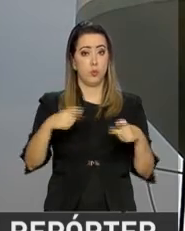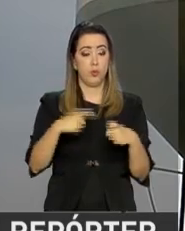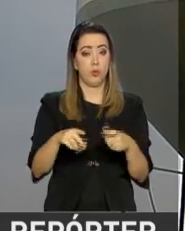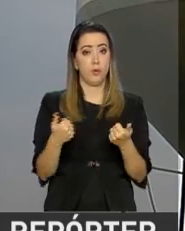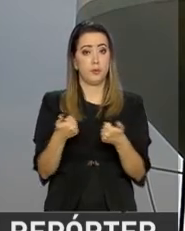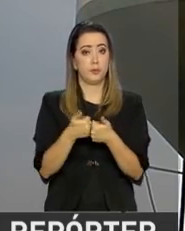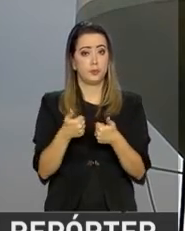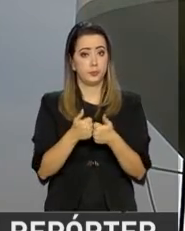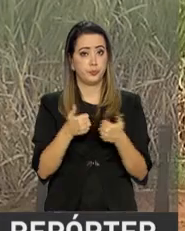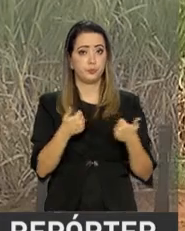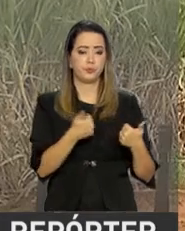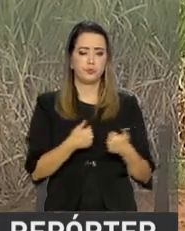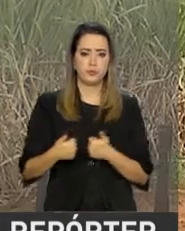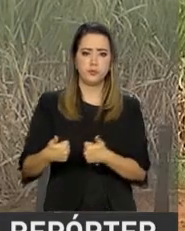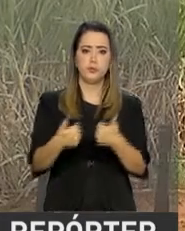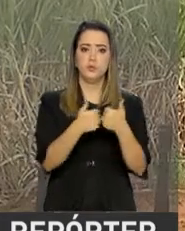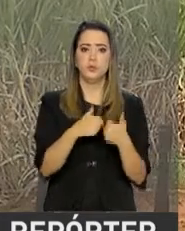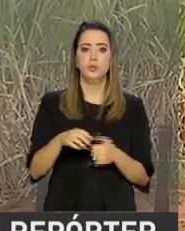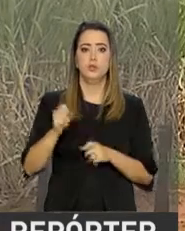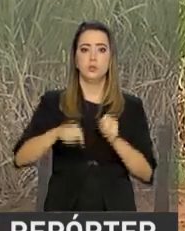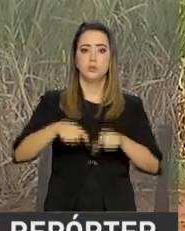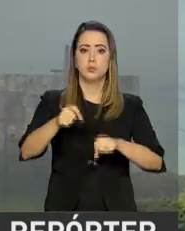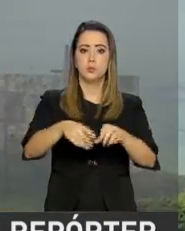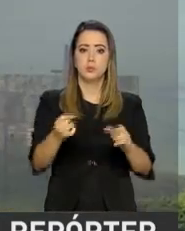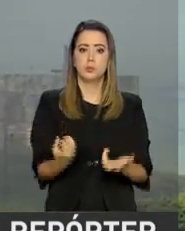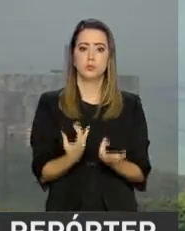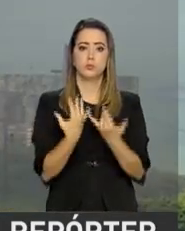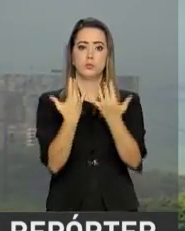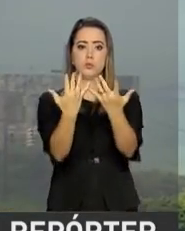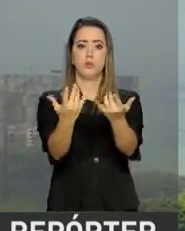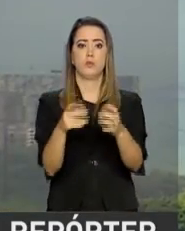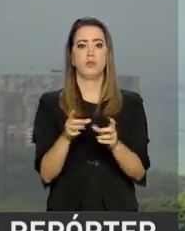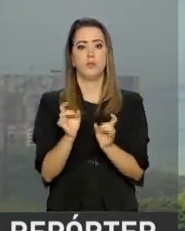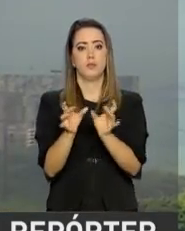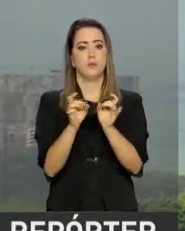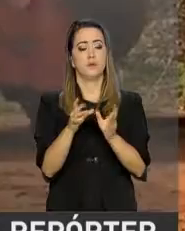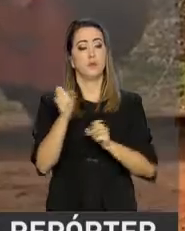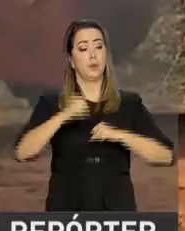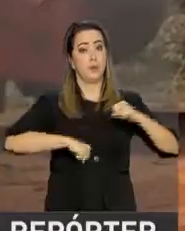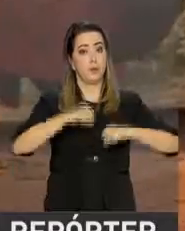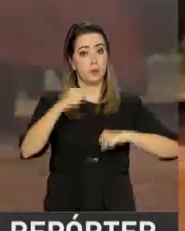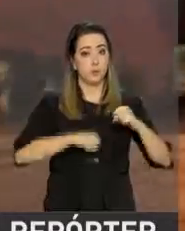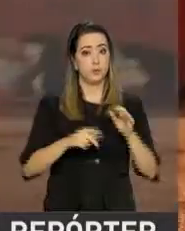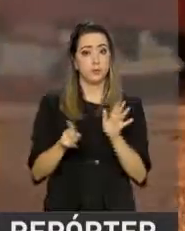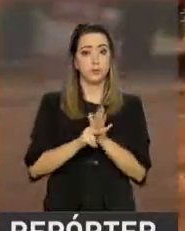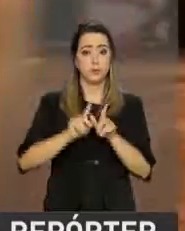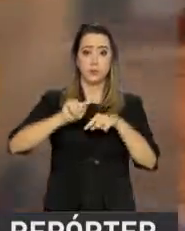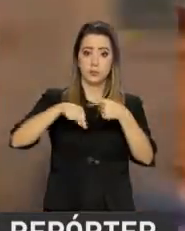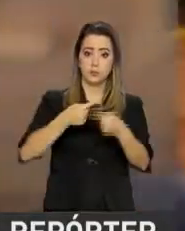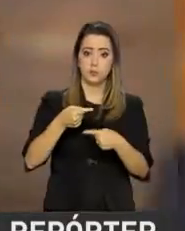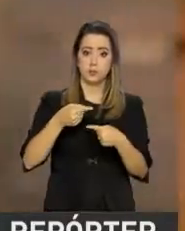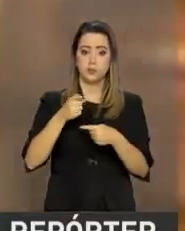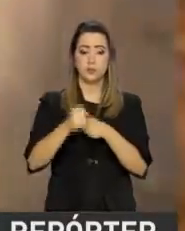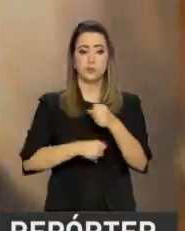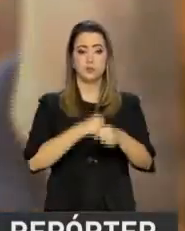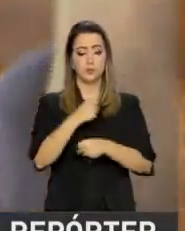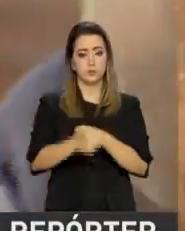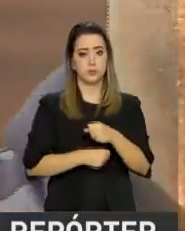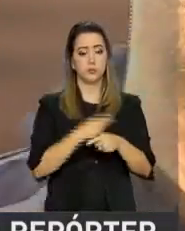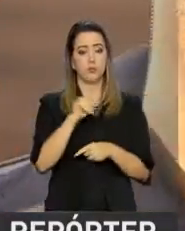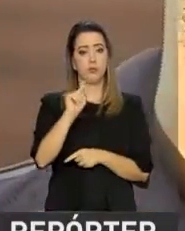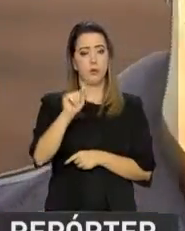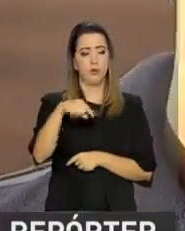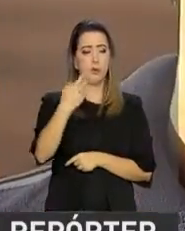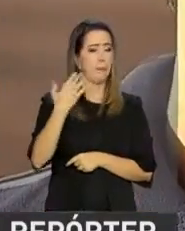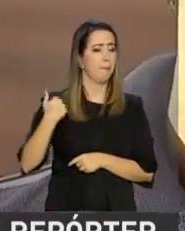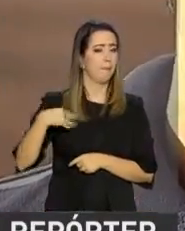outras áreas por perto planta e colhe a cana depois vender para as indústrias na próxima safra a expectativa é de uma produção